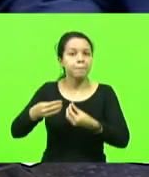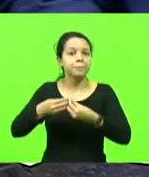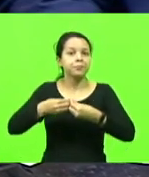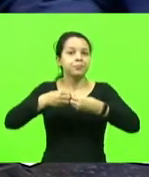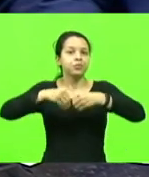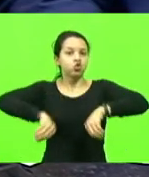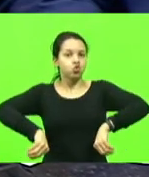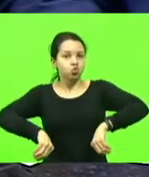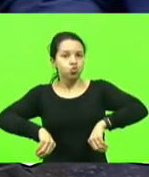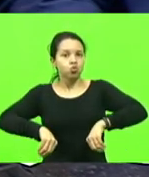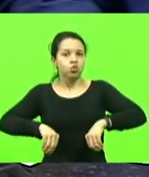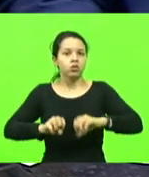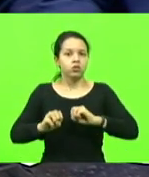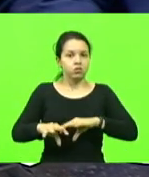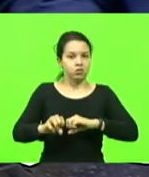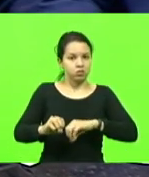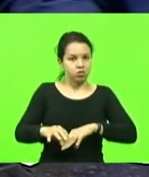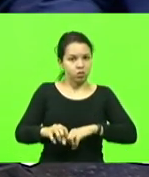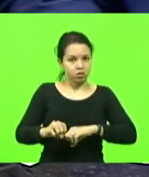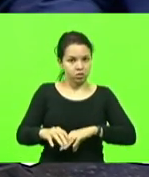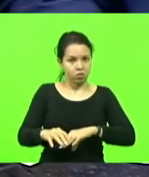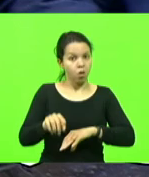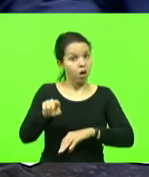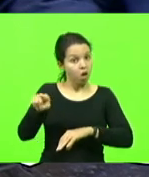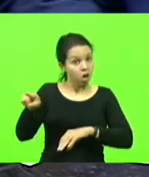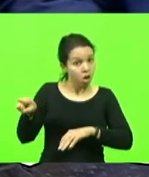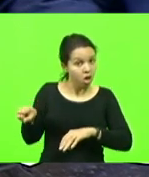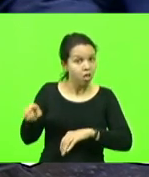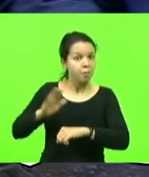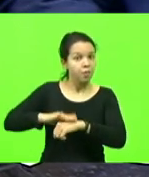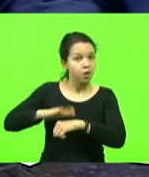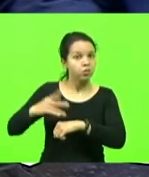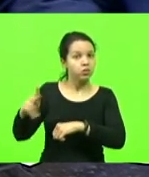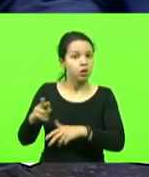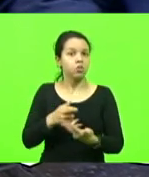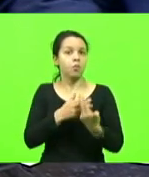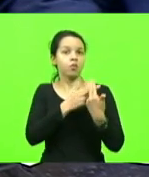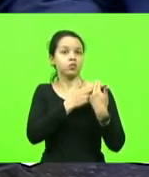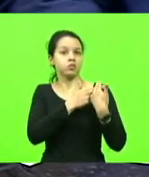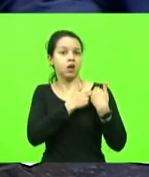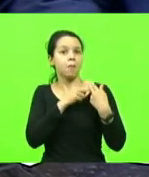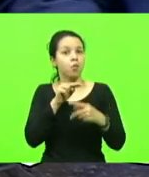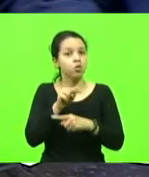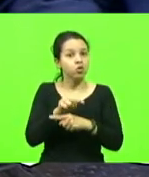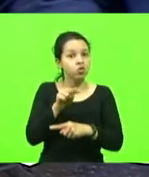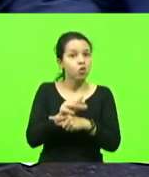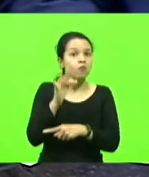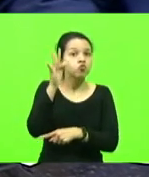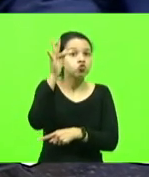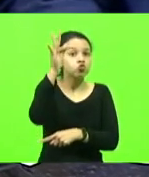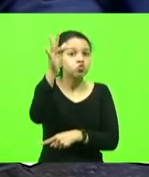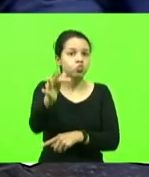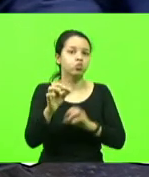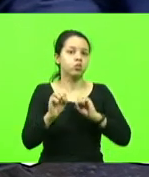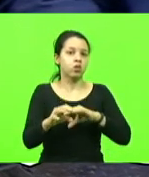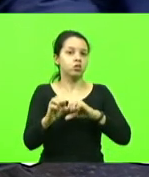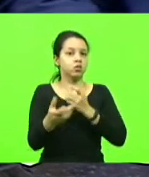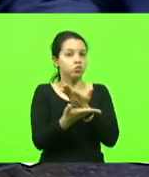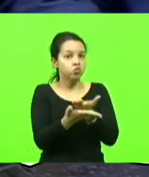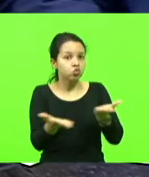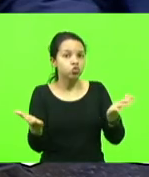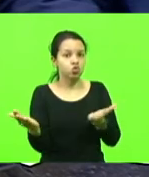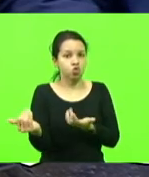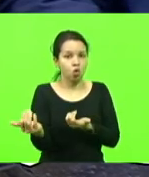Aqueles que deveriam salvaguardar o futuro e a educação, o ensino desses jovens, estão